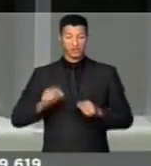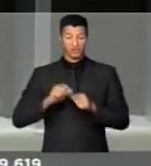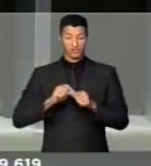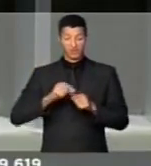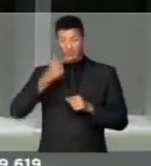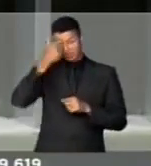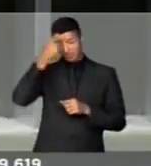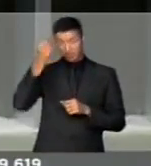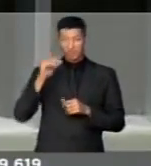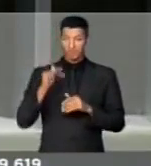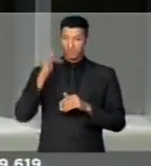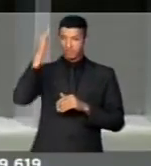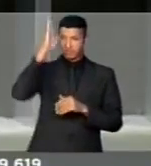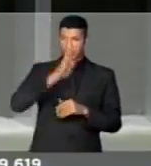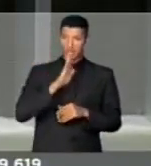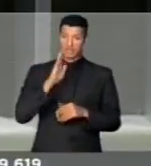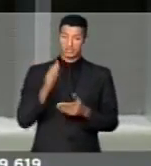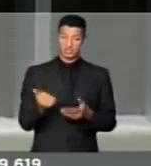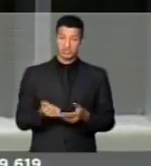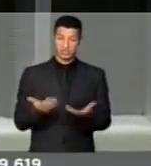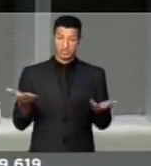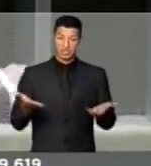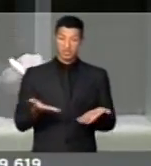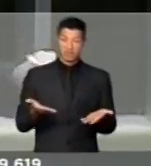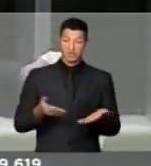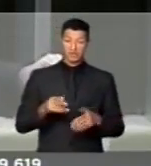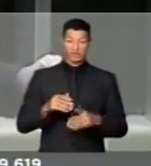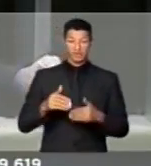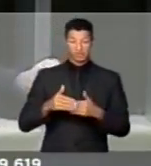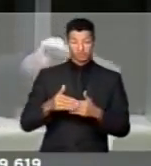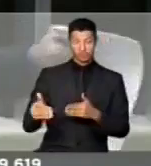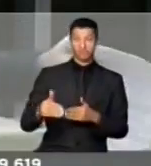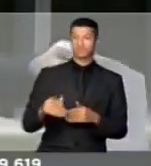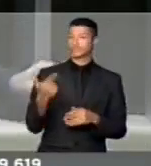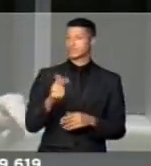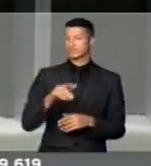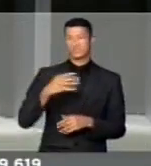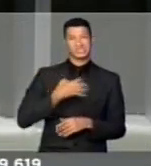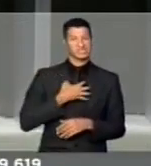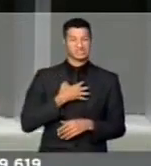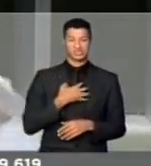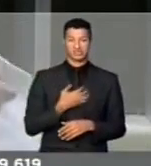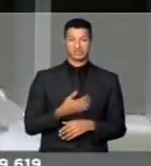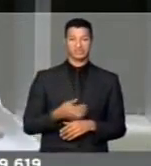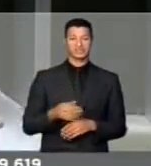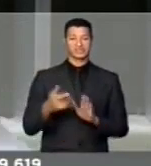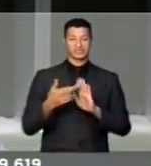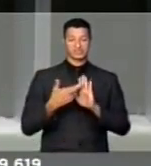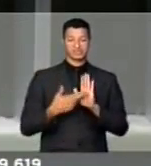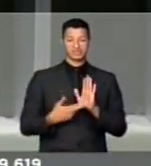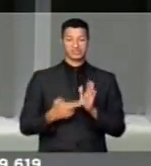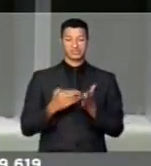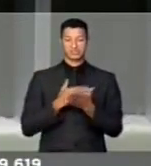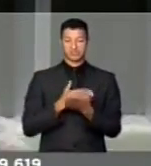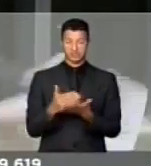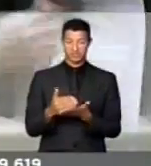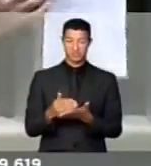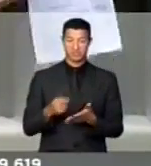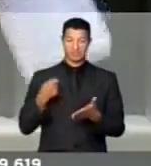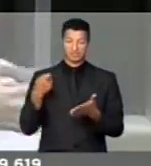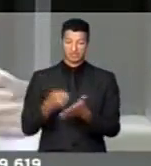fazer a sua graduação gratuitamente, mas a partir de agora não tem jeito. A regra passou a